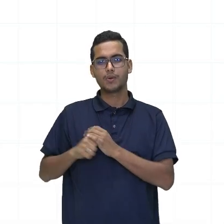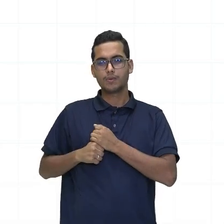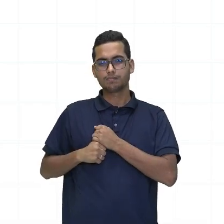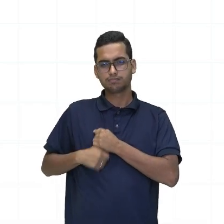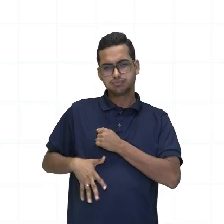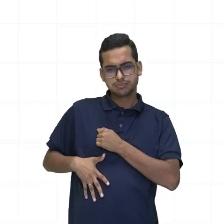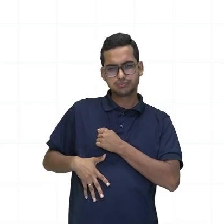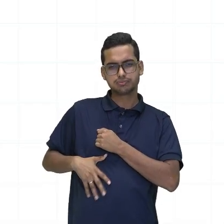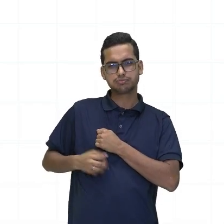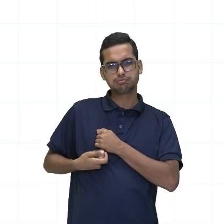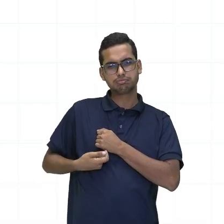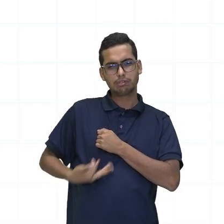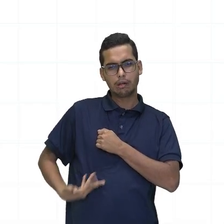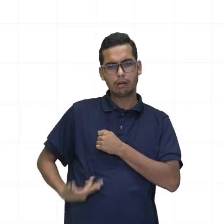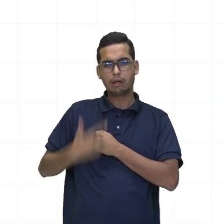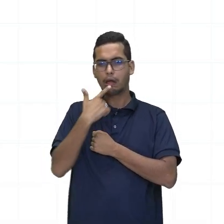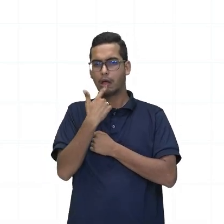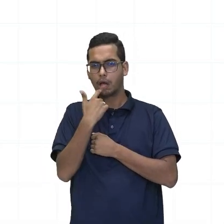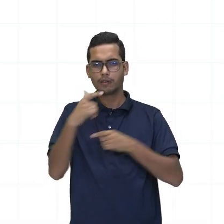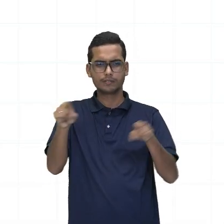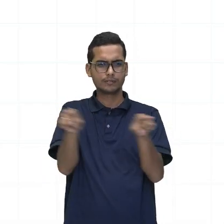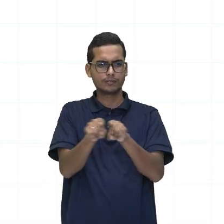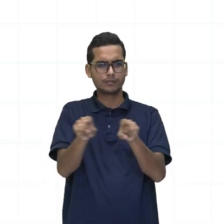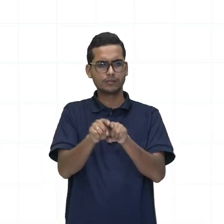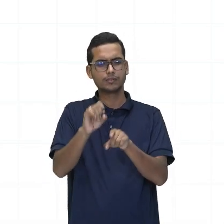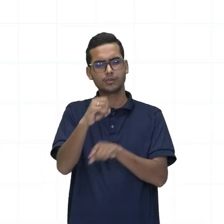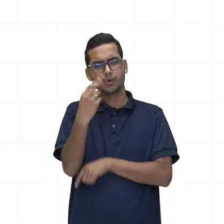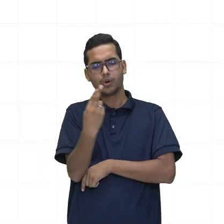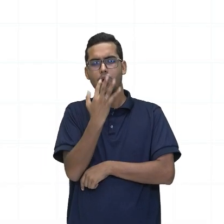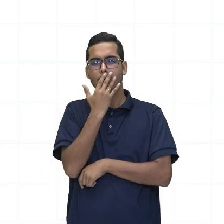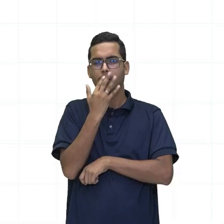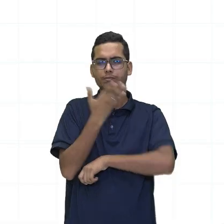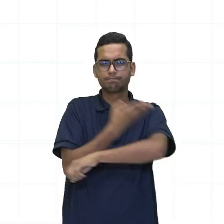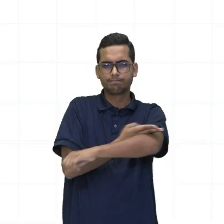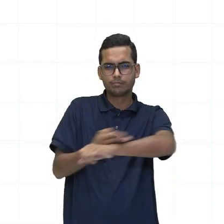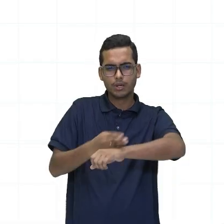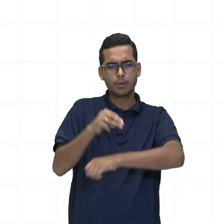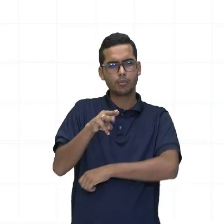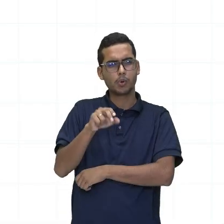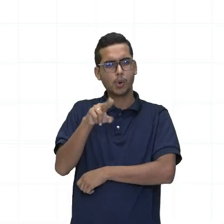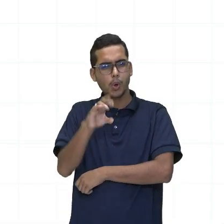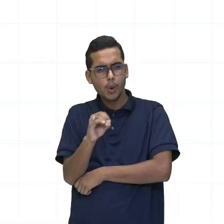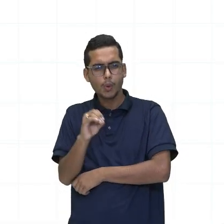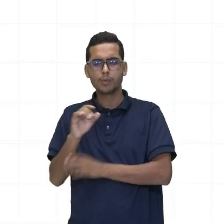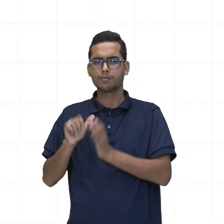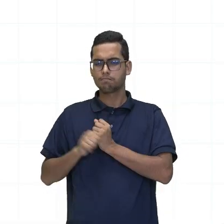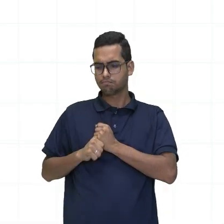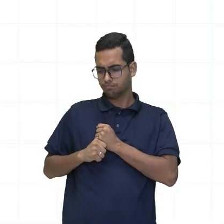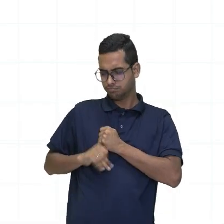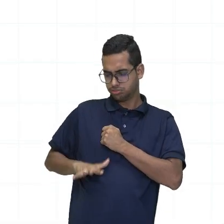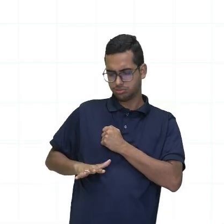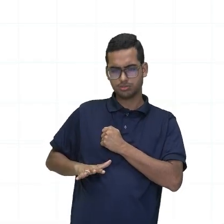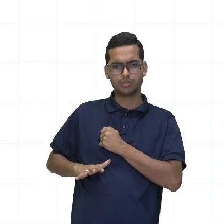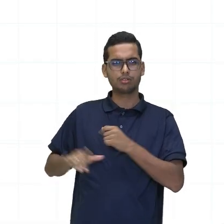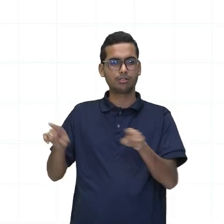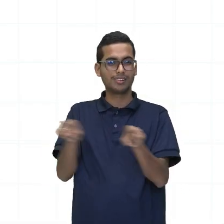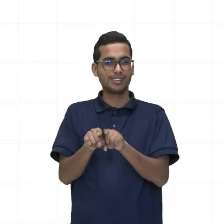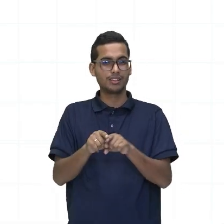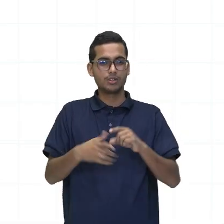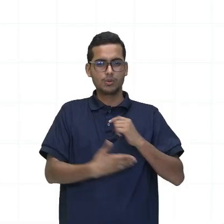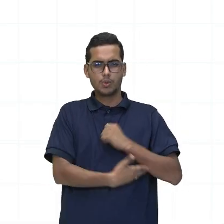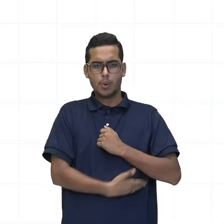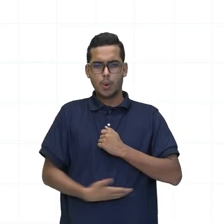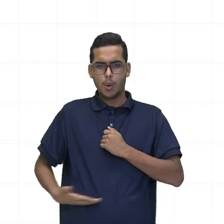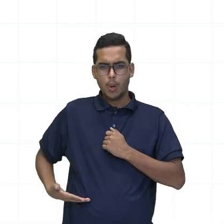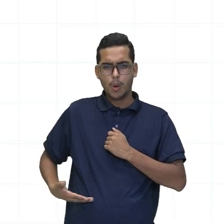uma substância esbranquiçada, né, junto a essa diarreia, cólicas abdominais